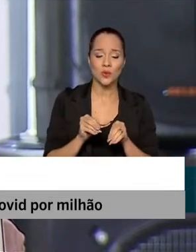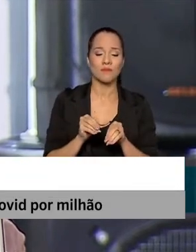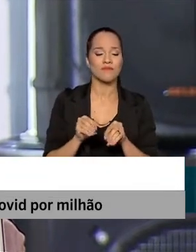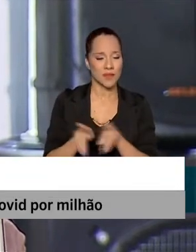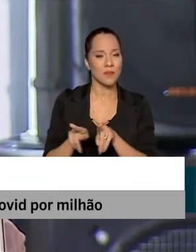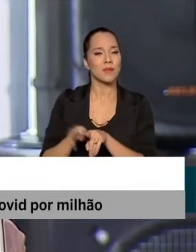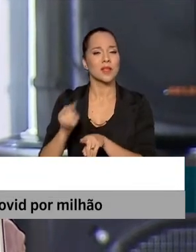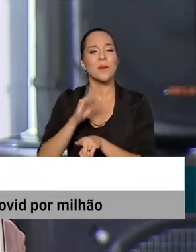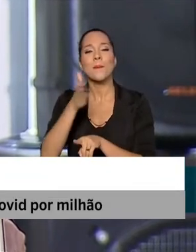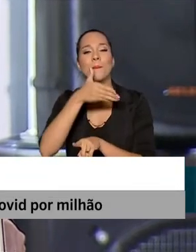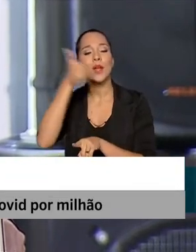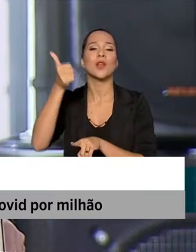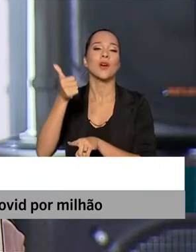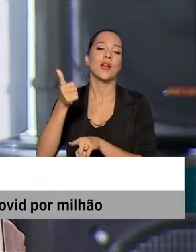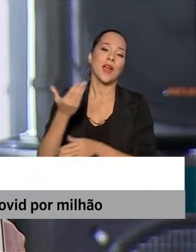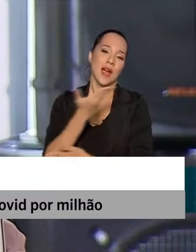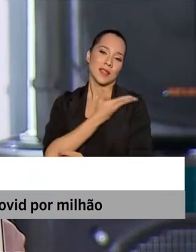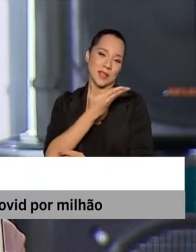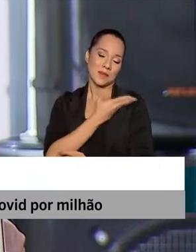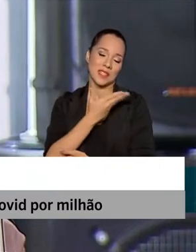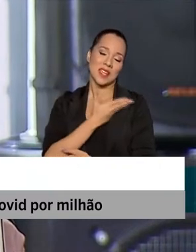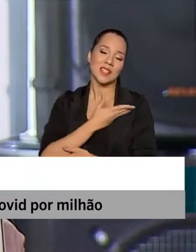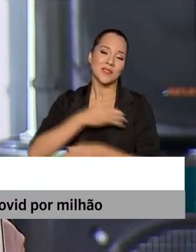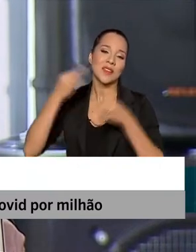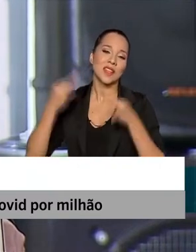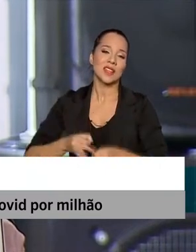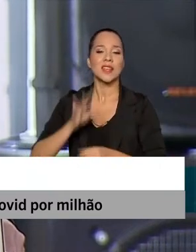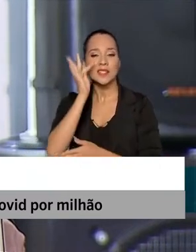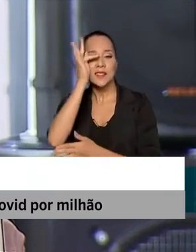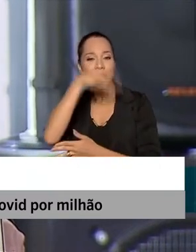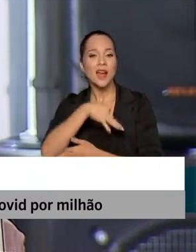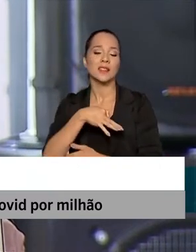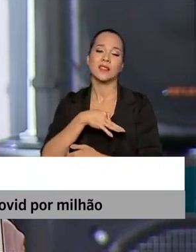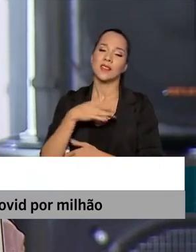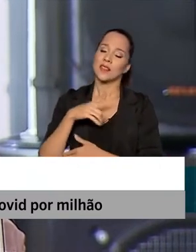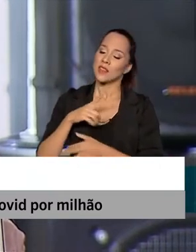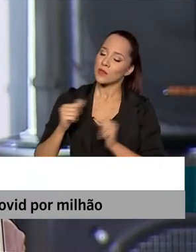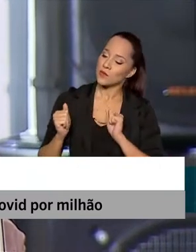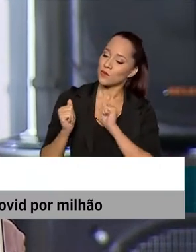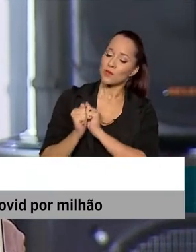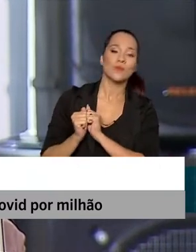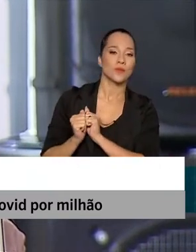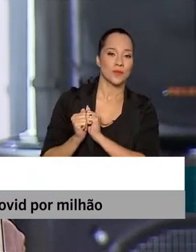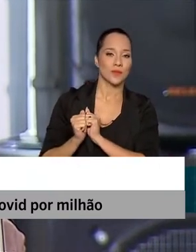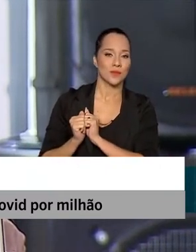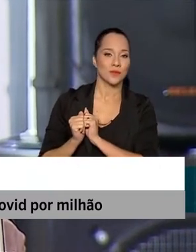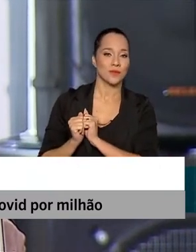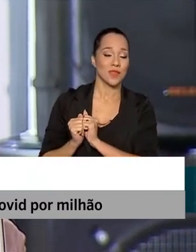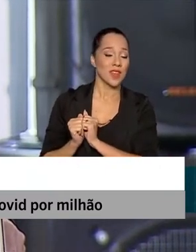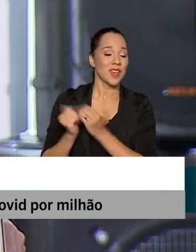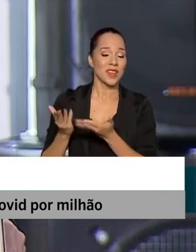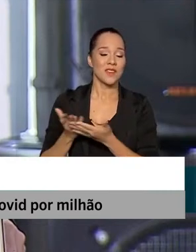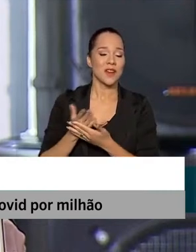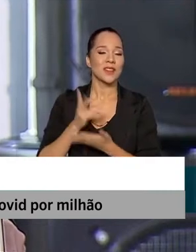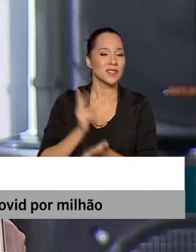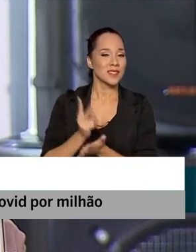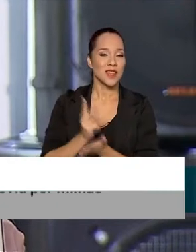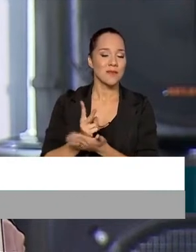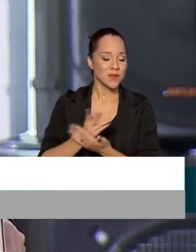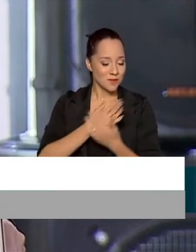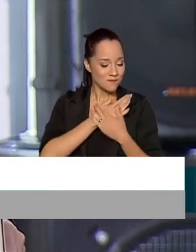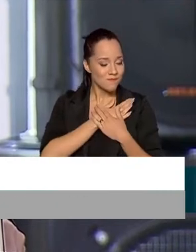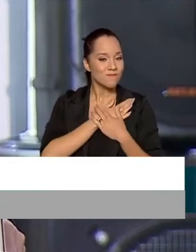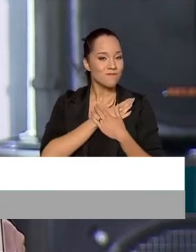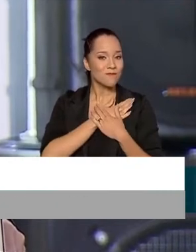incluo, na melhor parte, as amizades sinceras e leais que construímos e vivenciamos e que ficarão